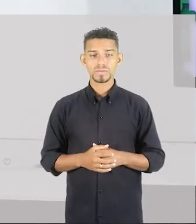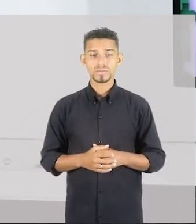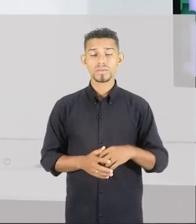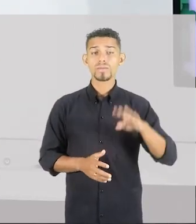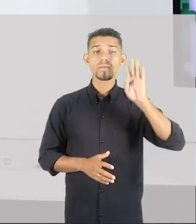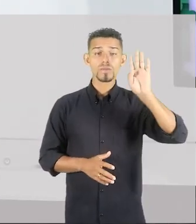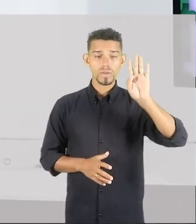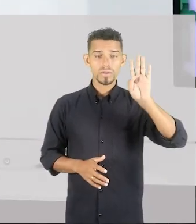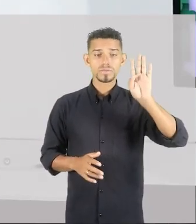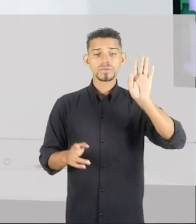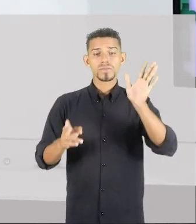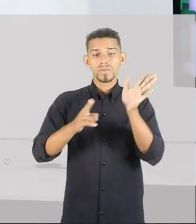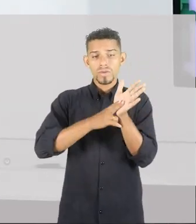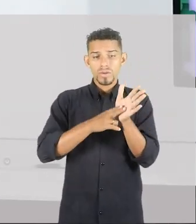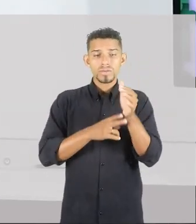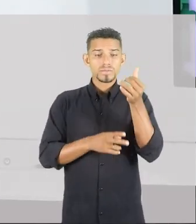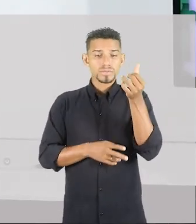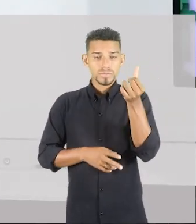6